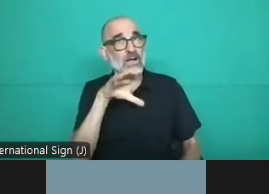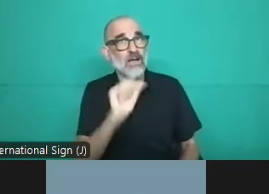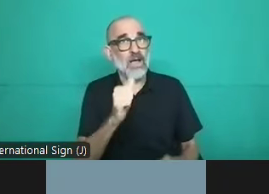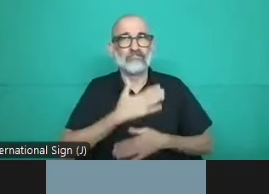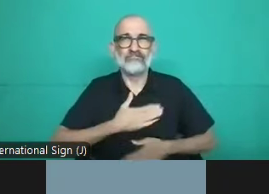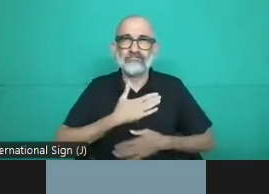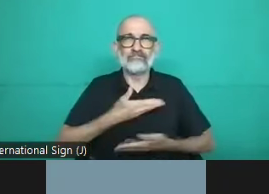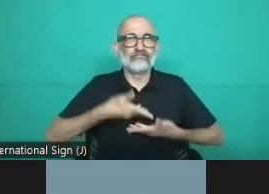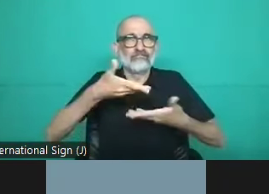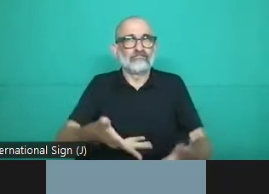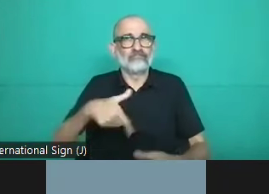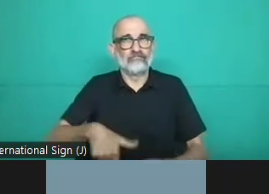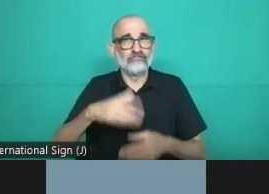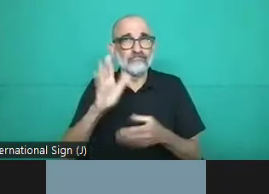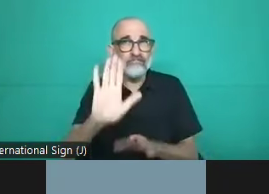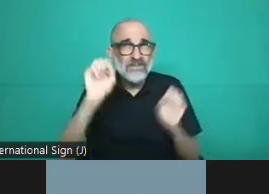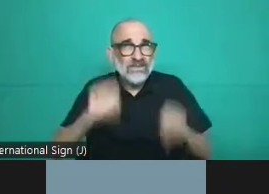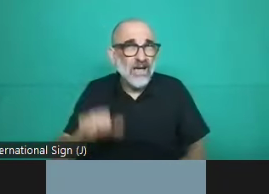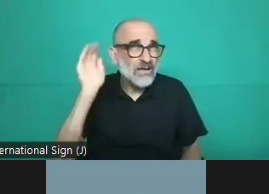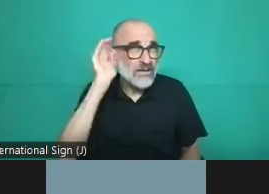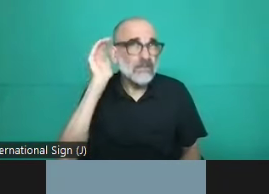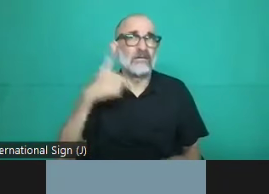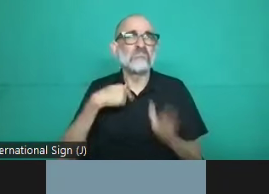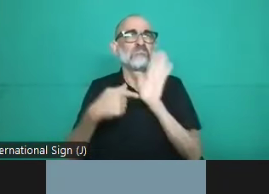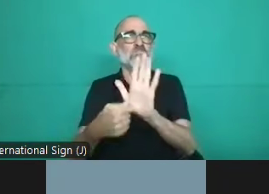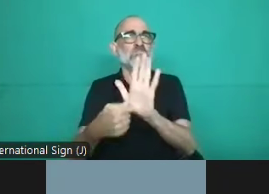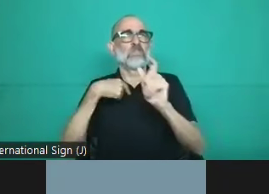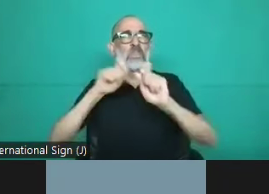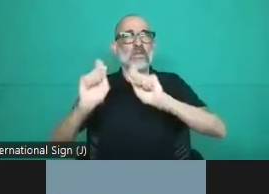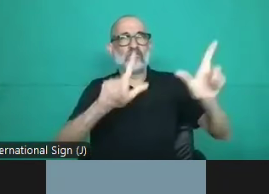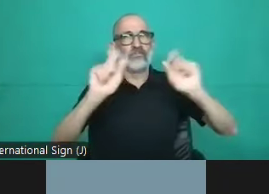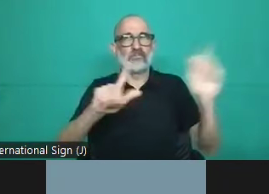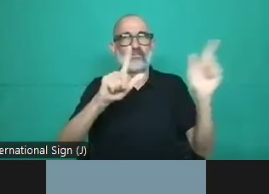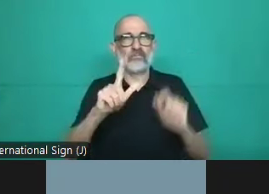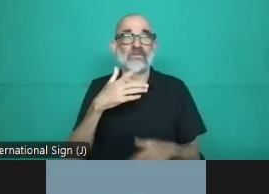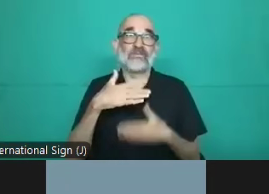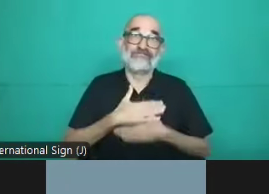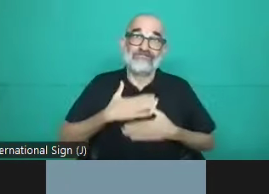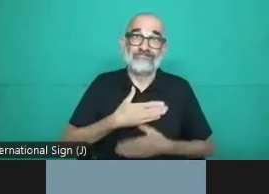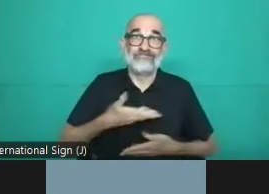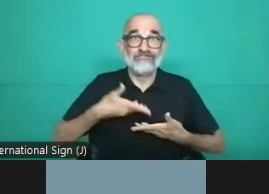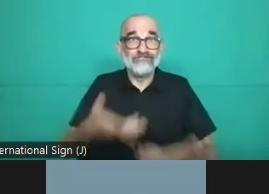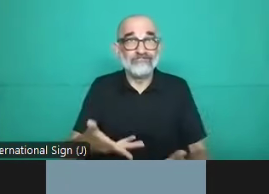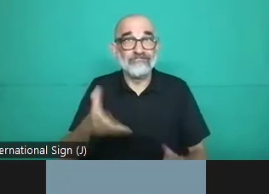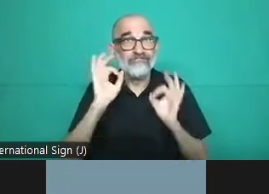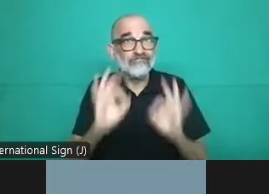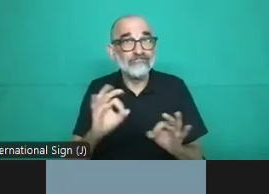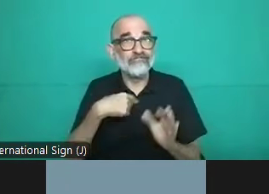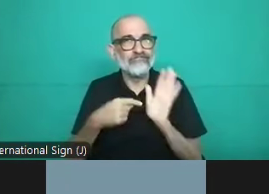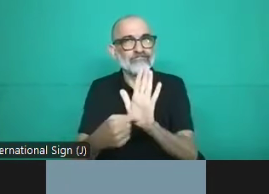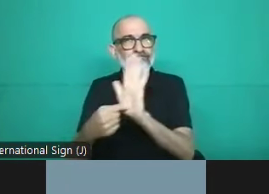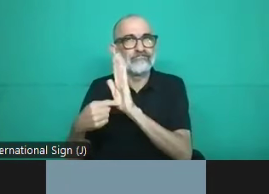Eu quero cumprimentar de parte da nossa diretora Suzane e agradecer a oportunidade para compartilhar experiências.